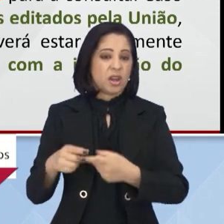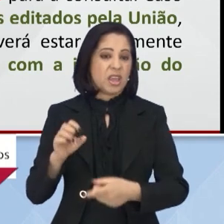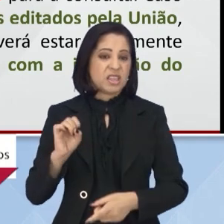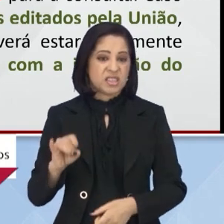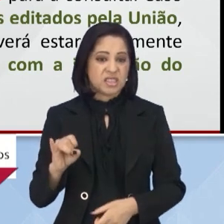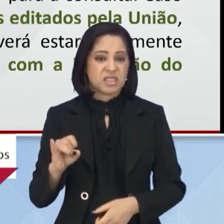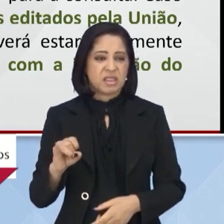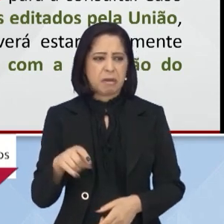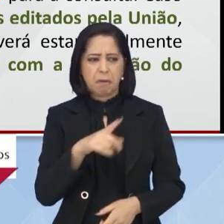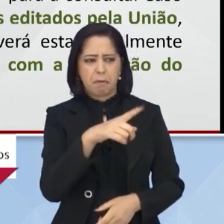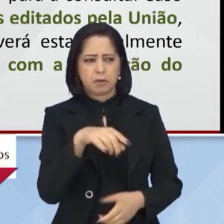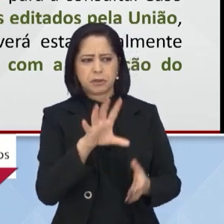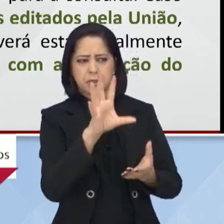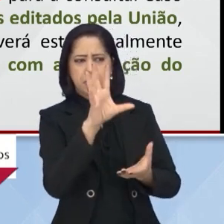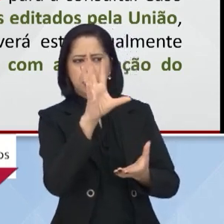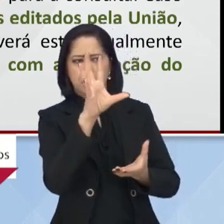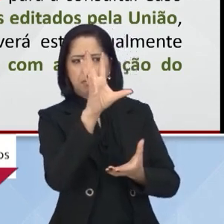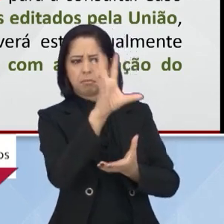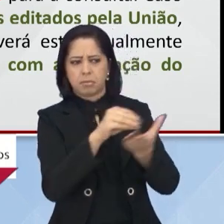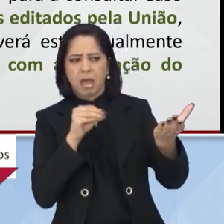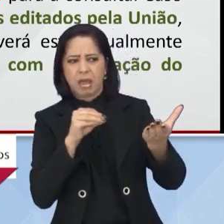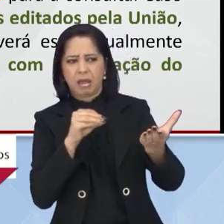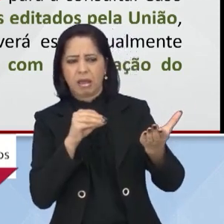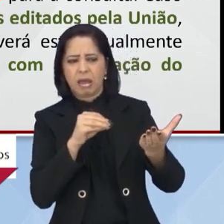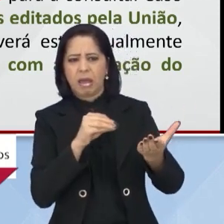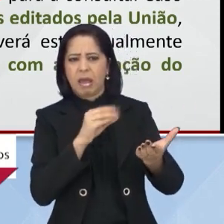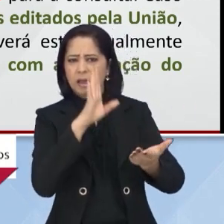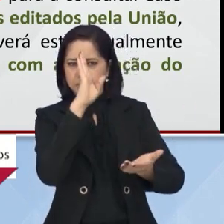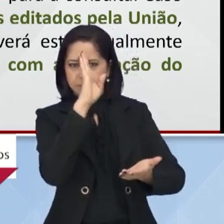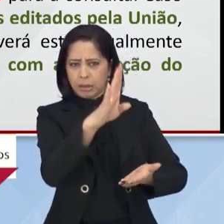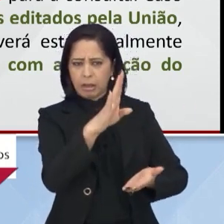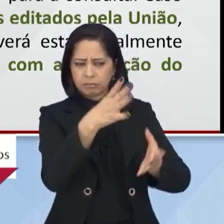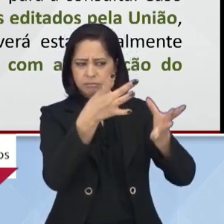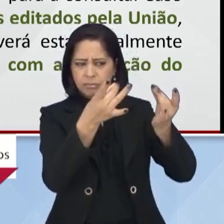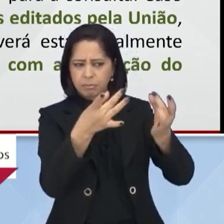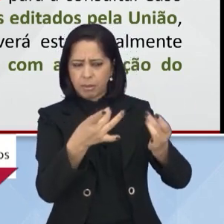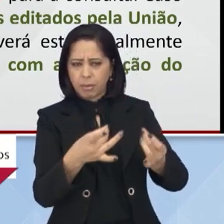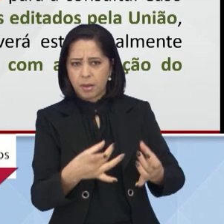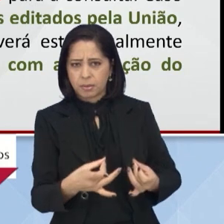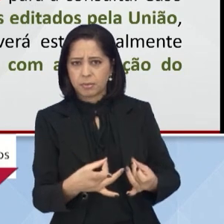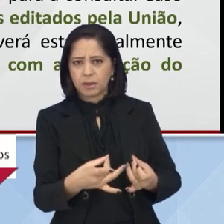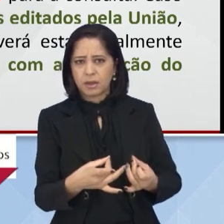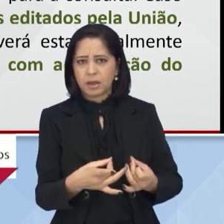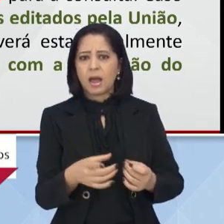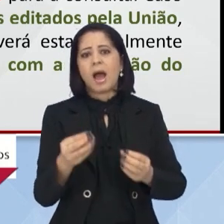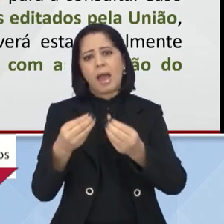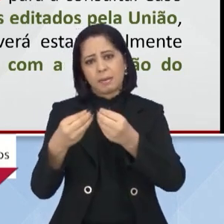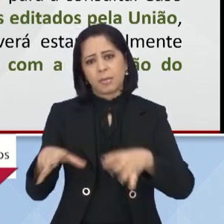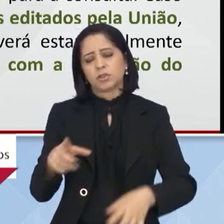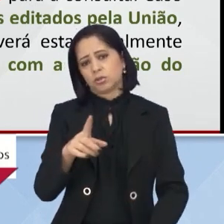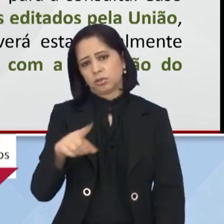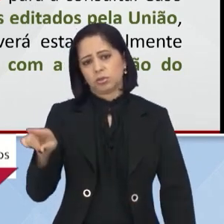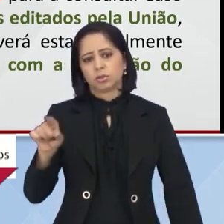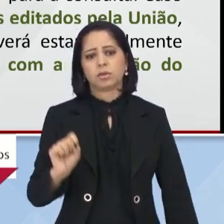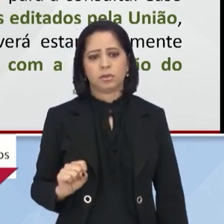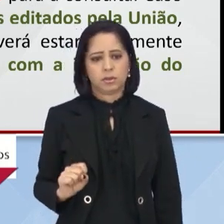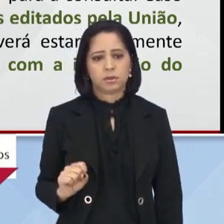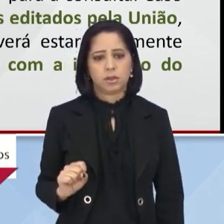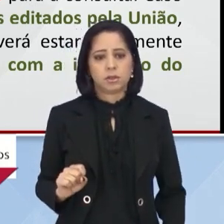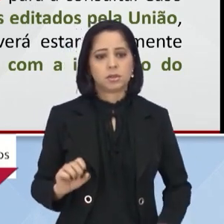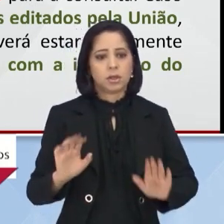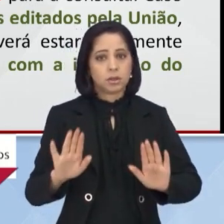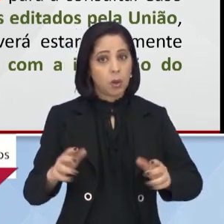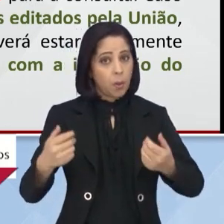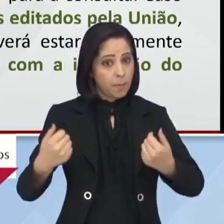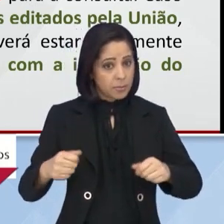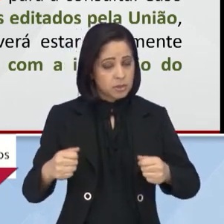vai aderir e vai descumprir o próprio regulamento né use eles como parâmetros e se principalmente e Sigam a orientação do